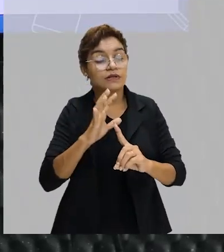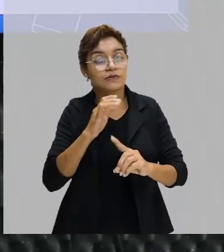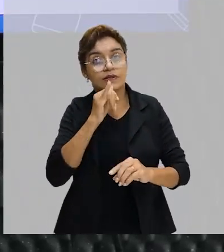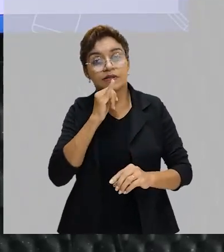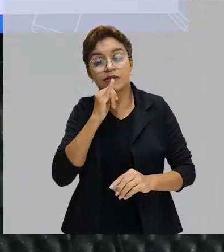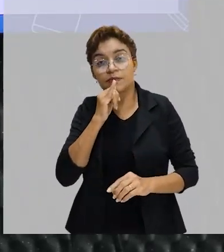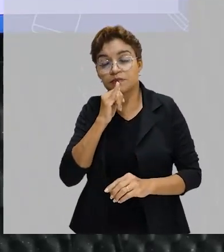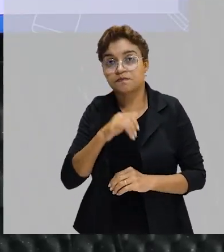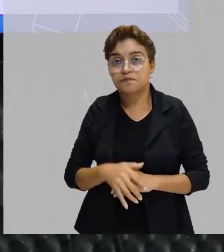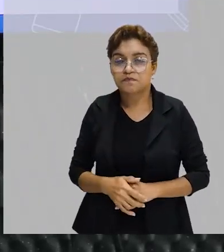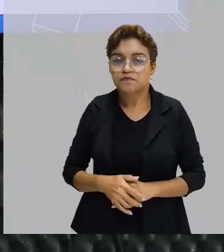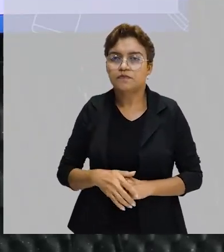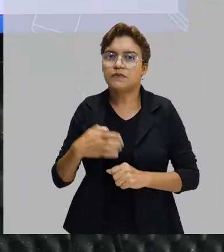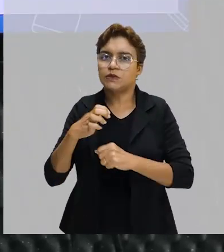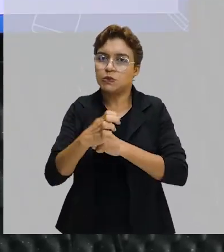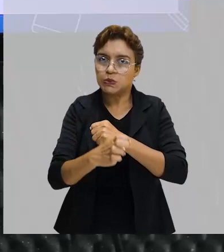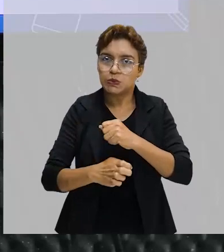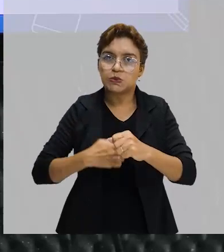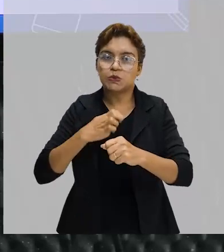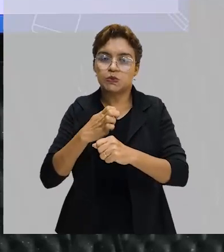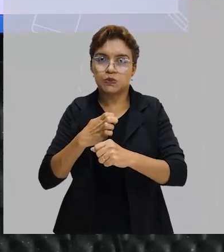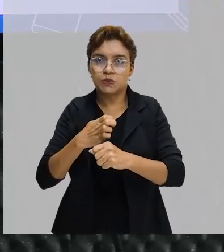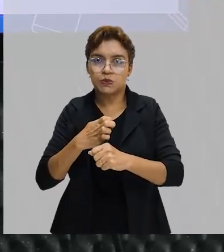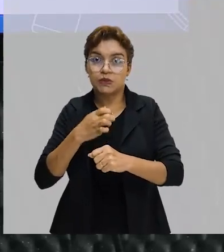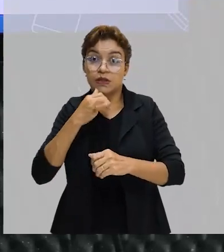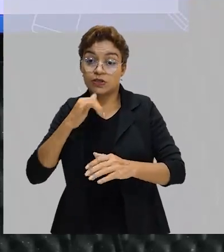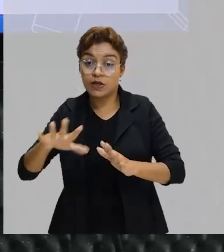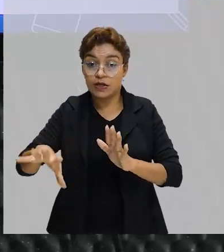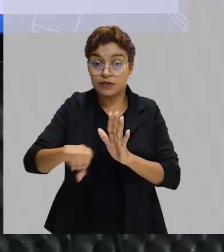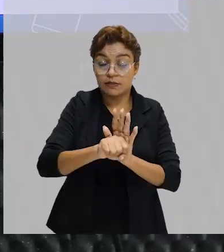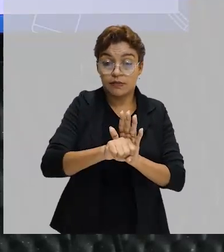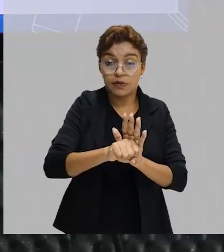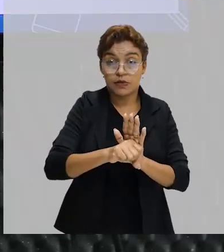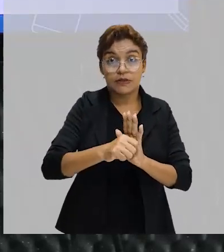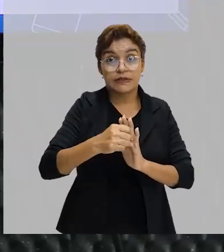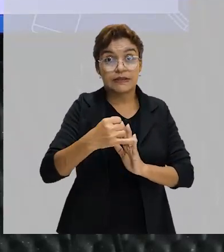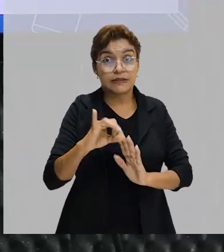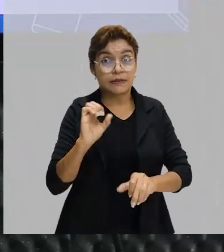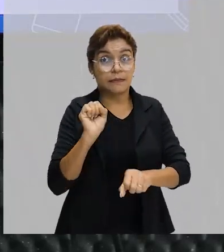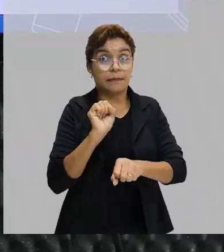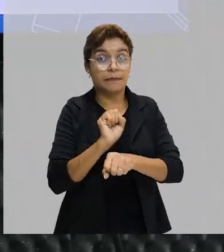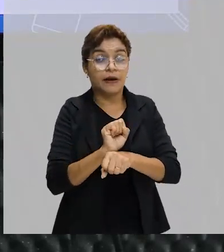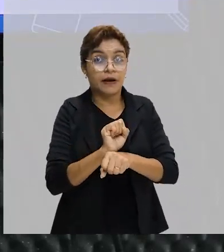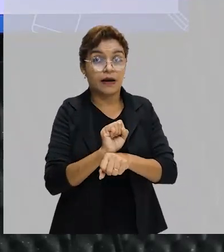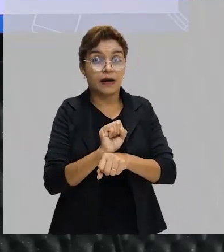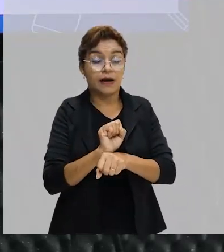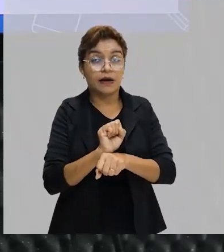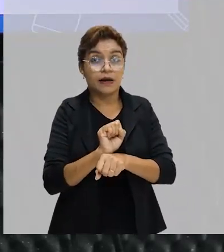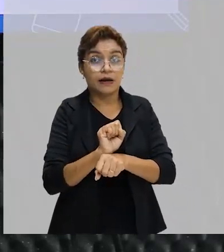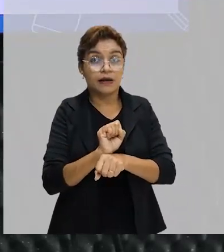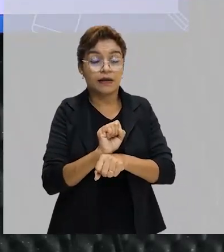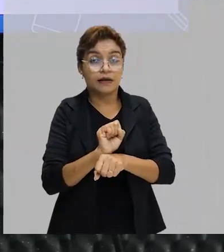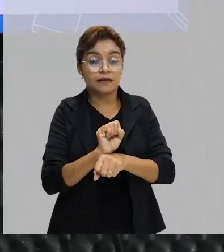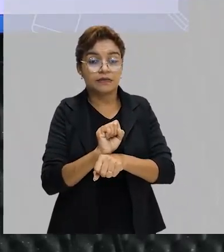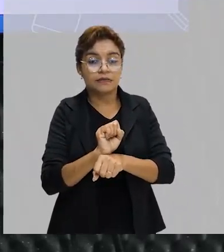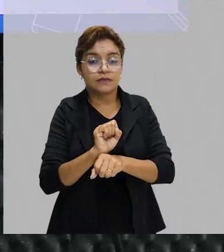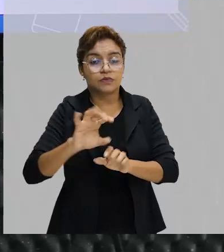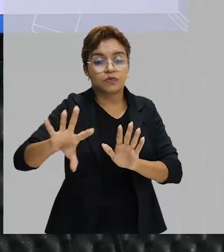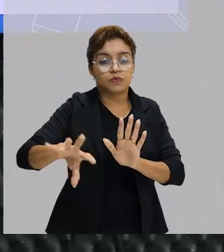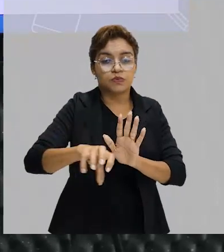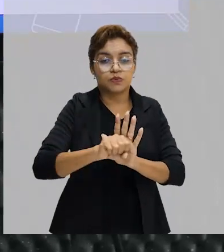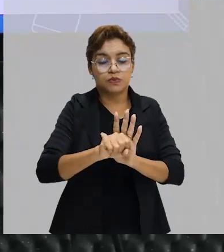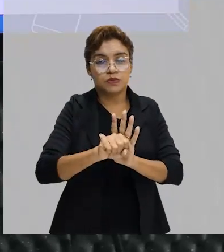mais energético, né, porque recebeu energia. Quando cessa essa fonte energética, ele vai voltar para o estado